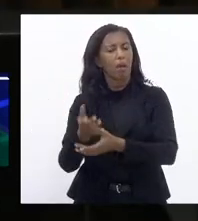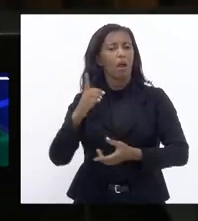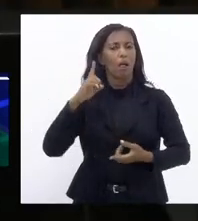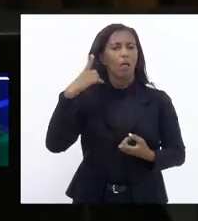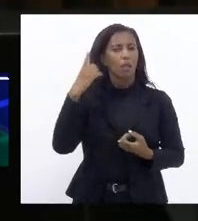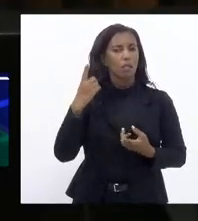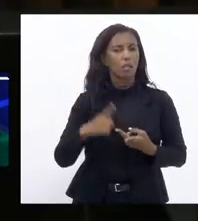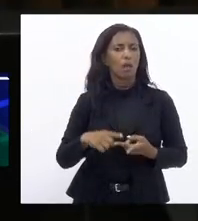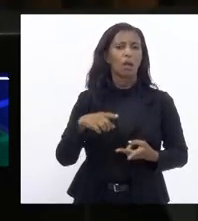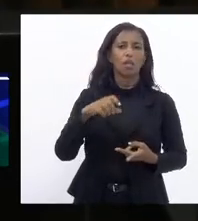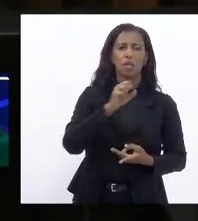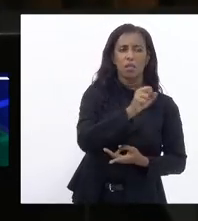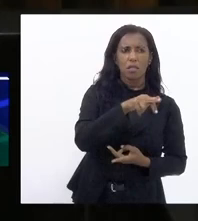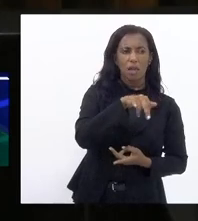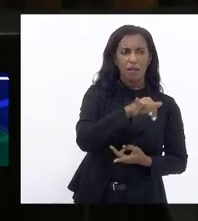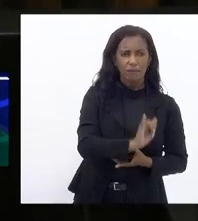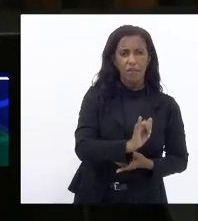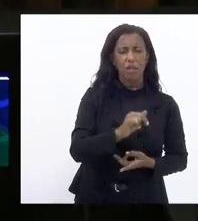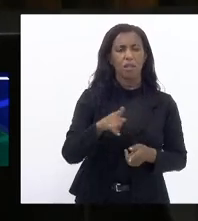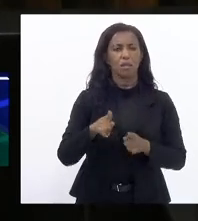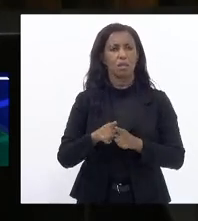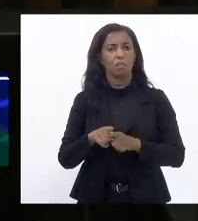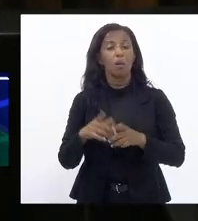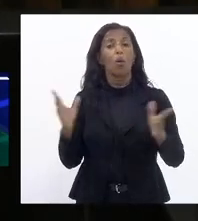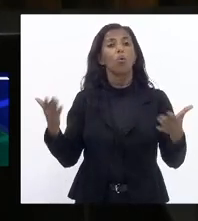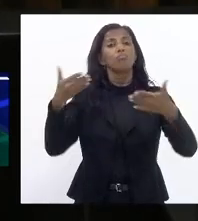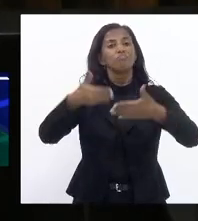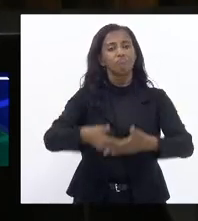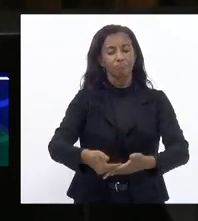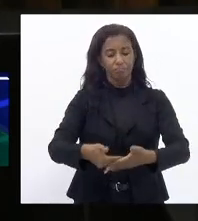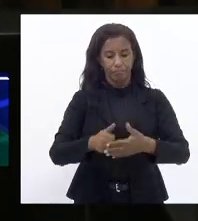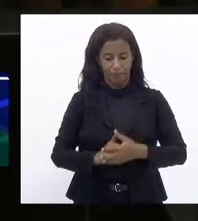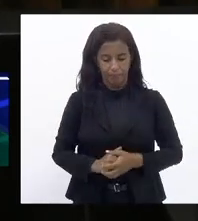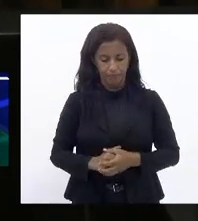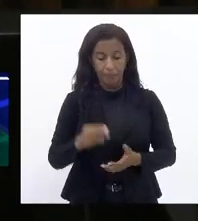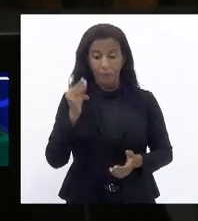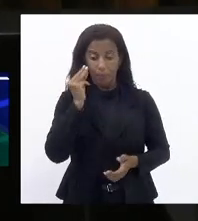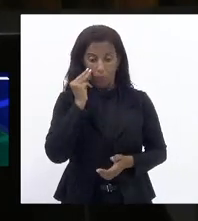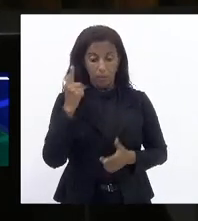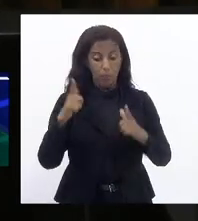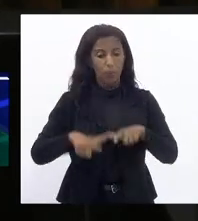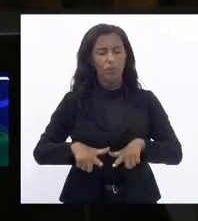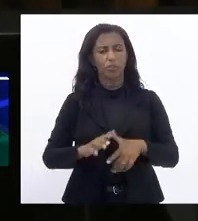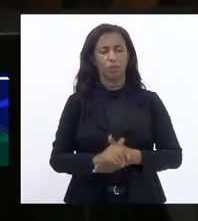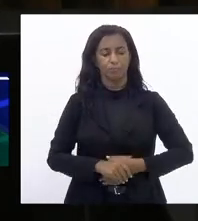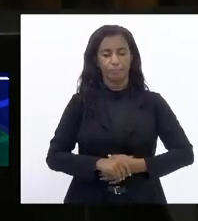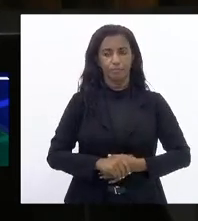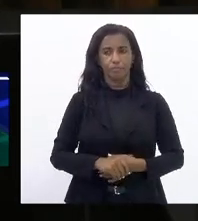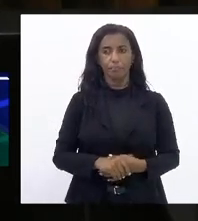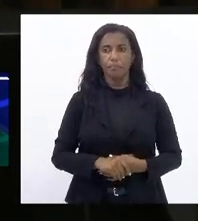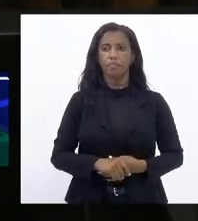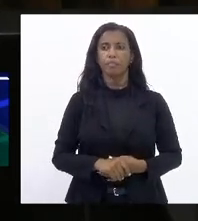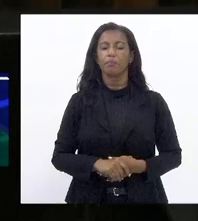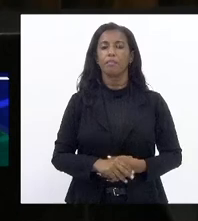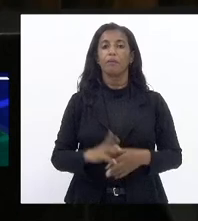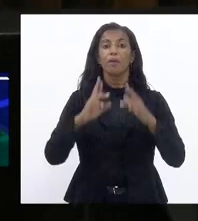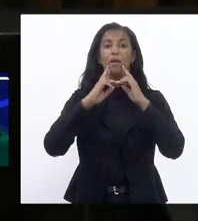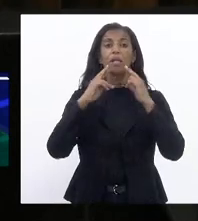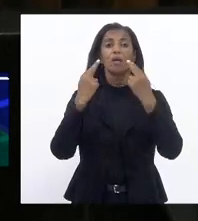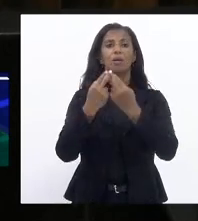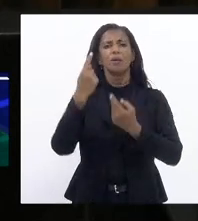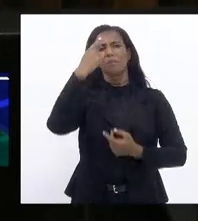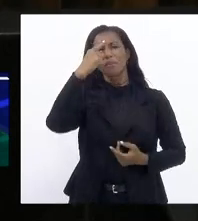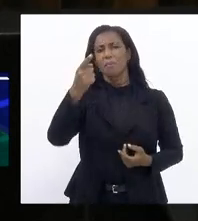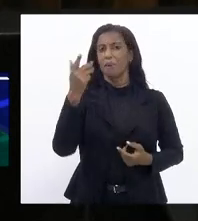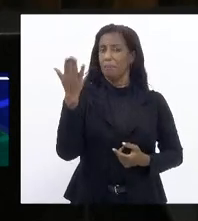mandato do Flávio Serafim, enfim. Onde quero chegar? Da Mônica Francisco, onde quero chegar? Na reunião da semana passada,